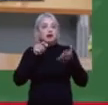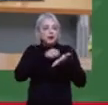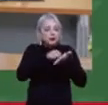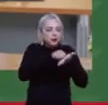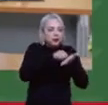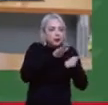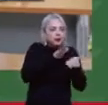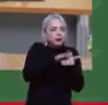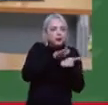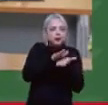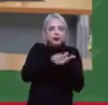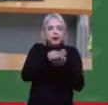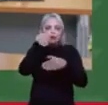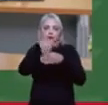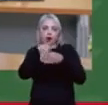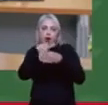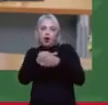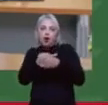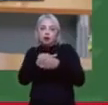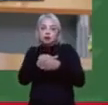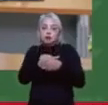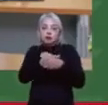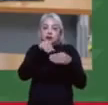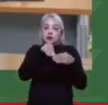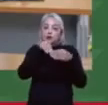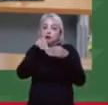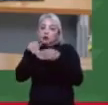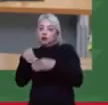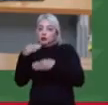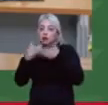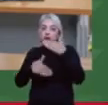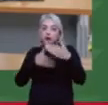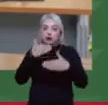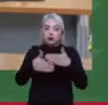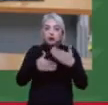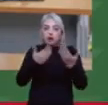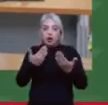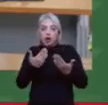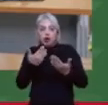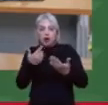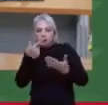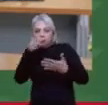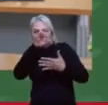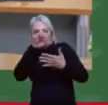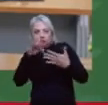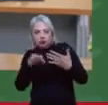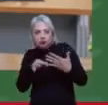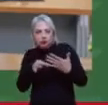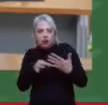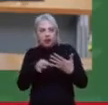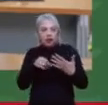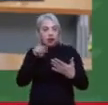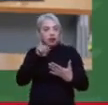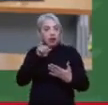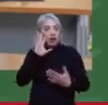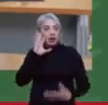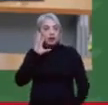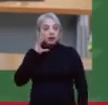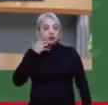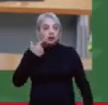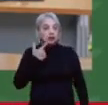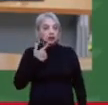imprimir o voto, né? Para exatamente ter o processo do caudilismo, outros elementos, né? Sobre a